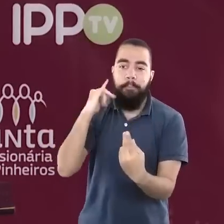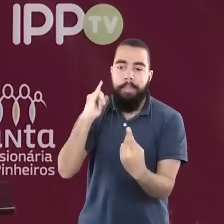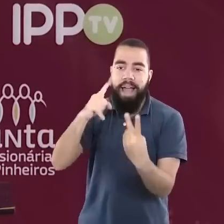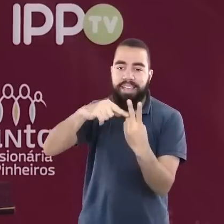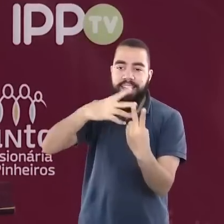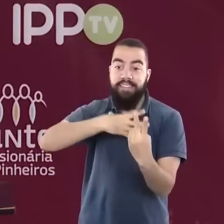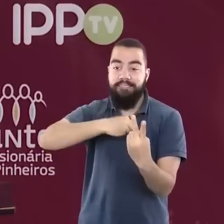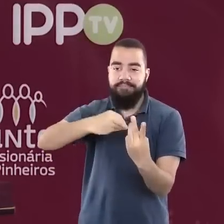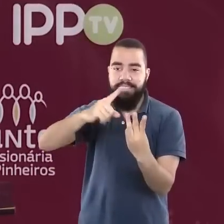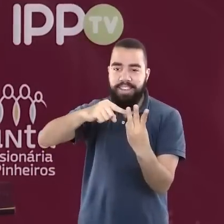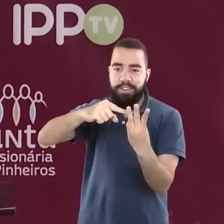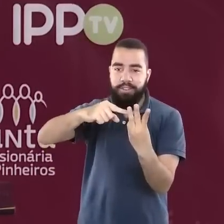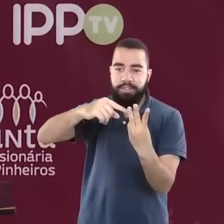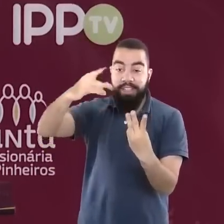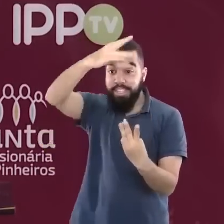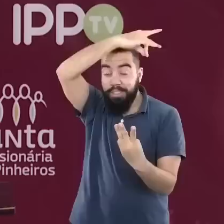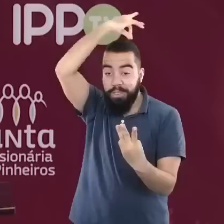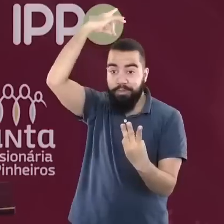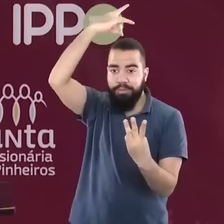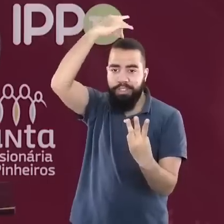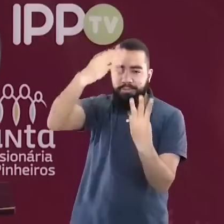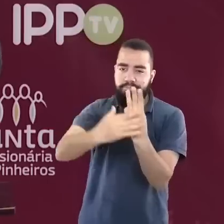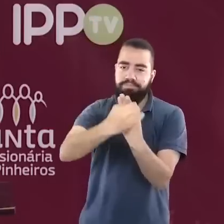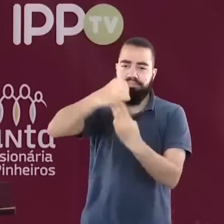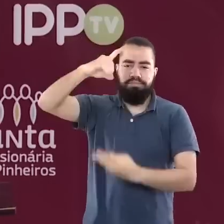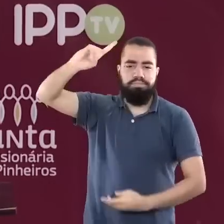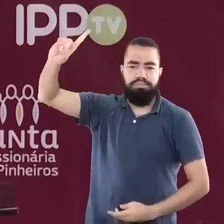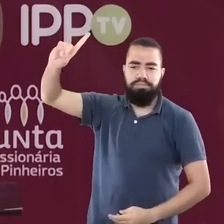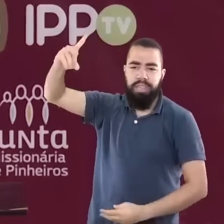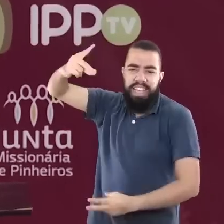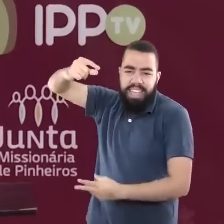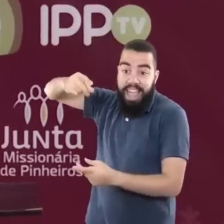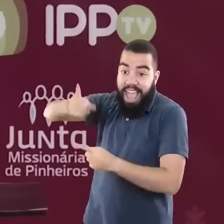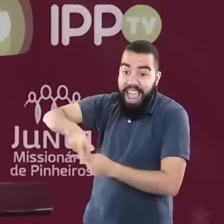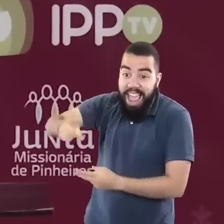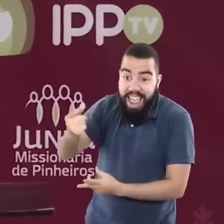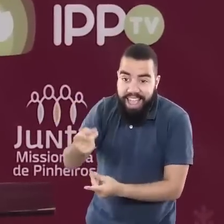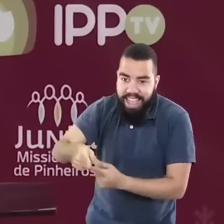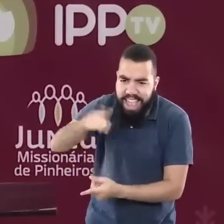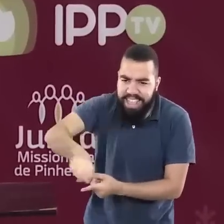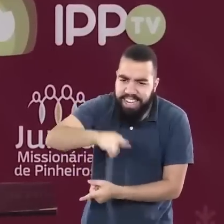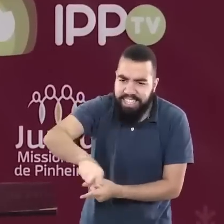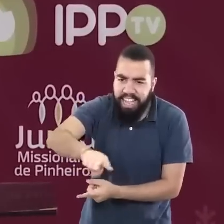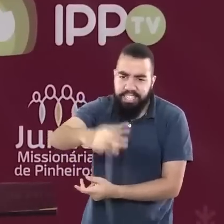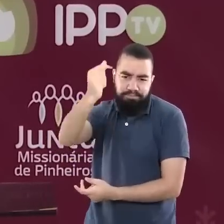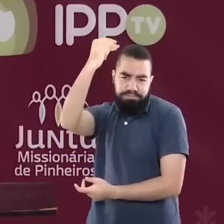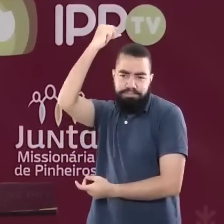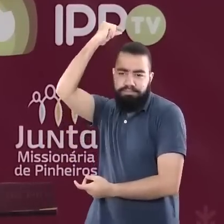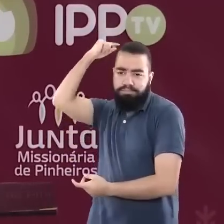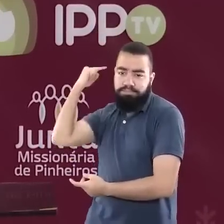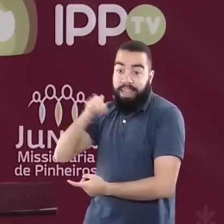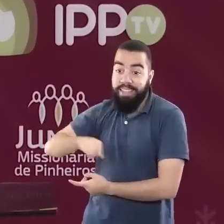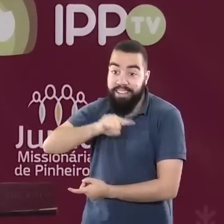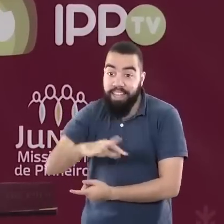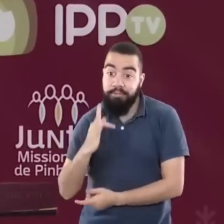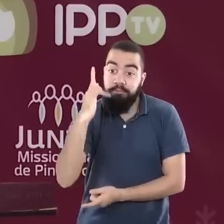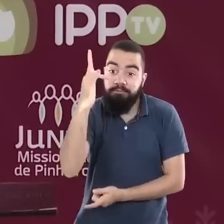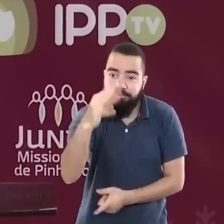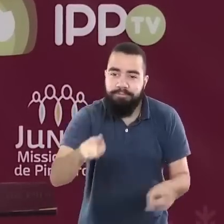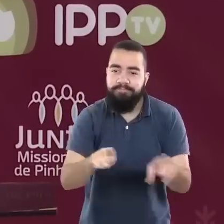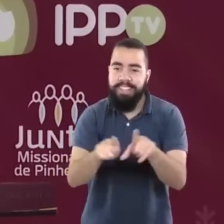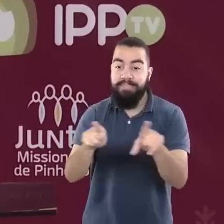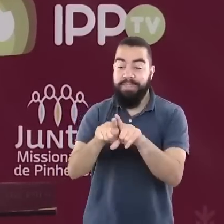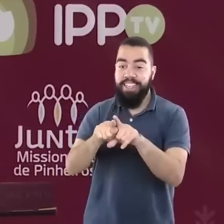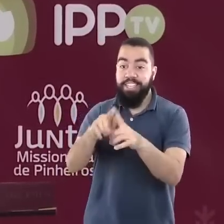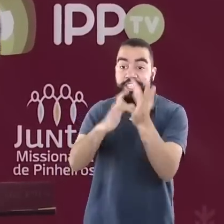Ele é tudo na criação Porque diz a bíblia que todas as coisas foram feitas por intermédio dele e sem ele nada do que foi feito